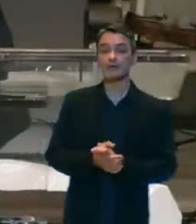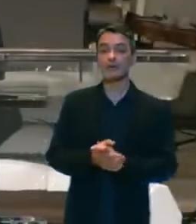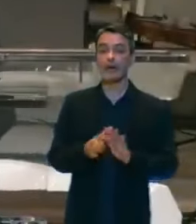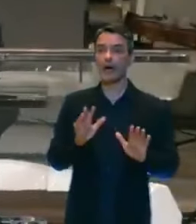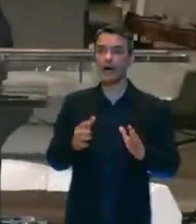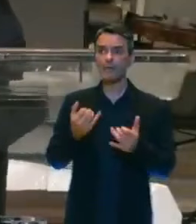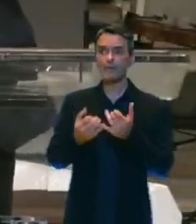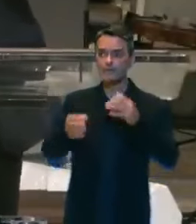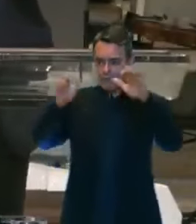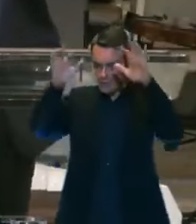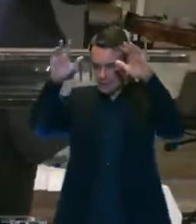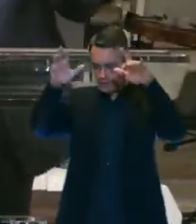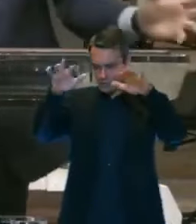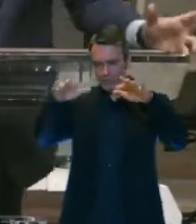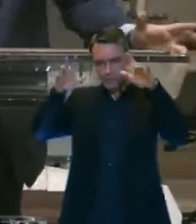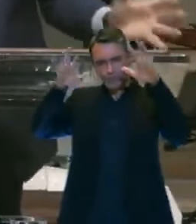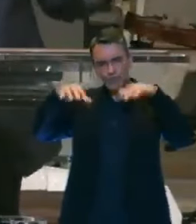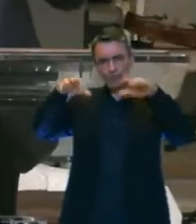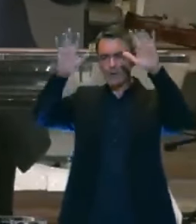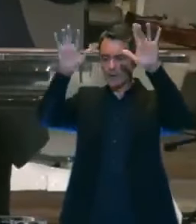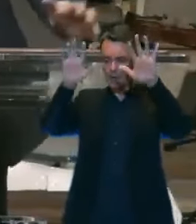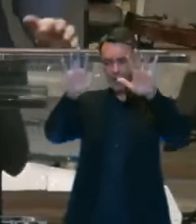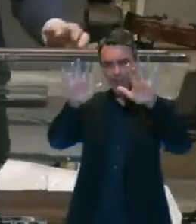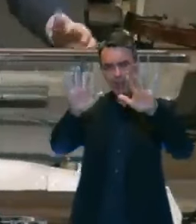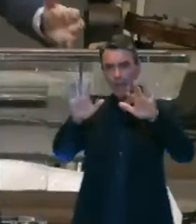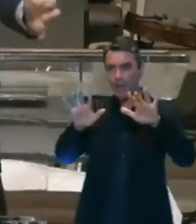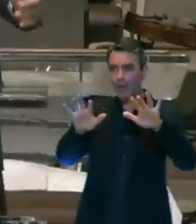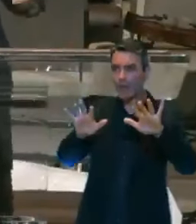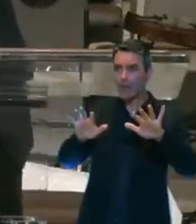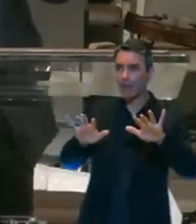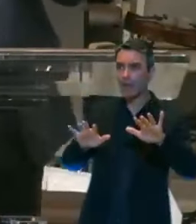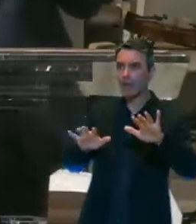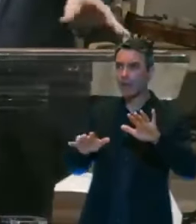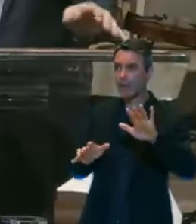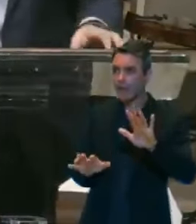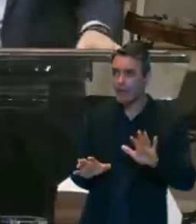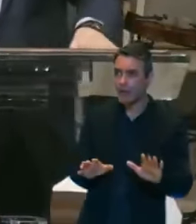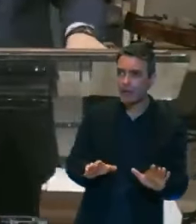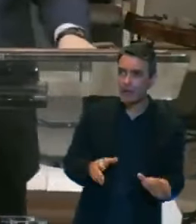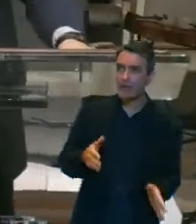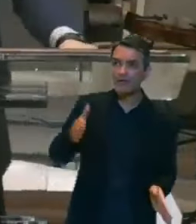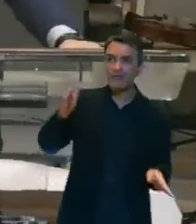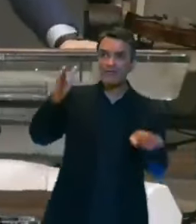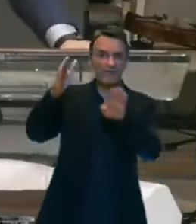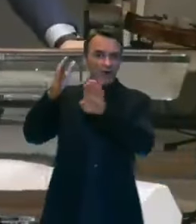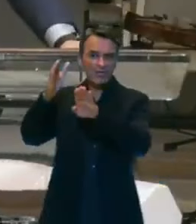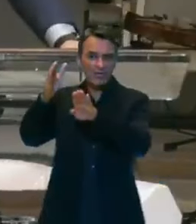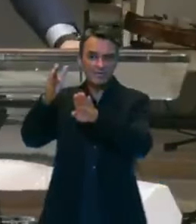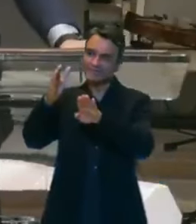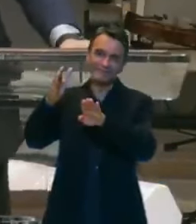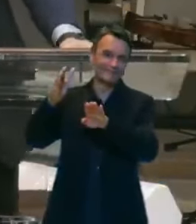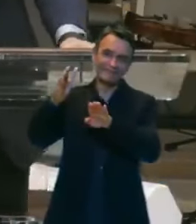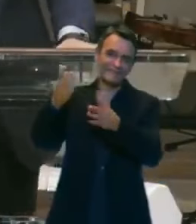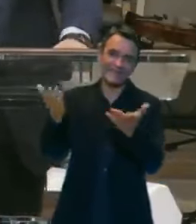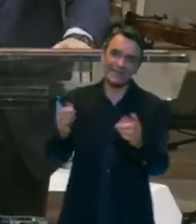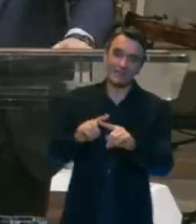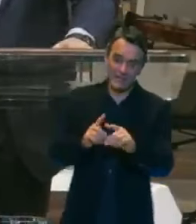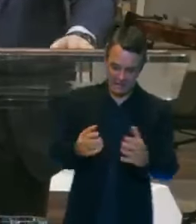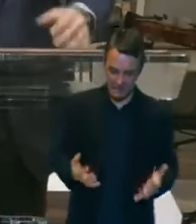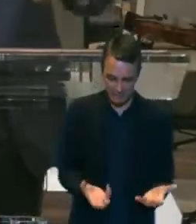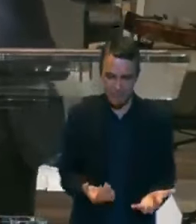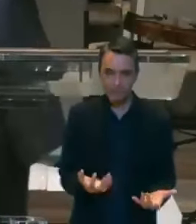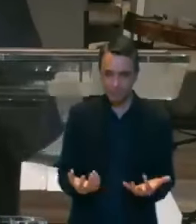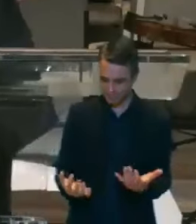a chuva e a neve descem dos céus e para lá não voltam, sem que primeiro reguem a terra e a fecundem, a façam